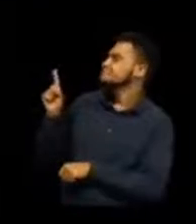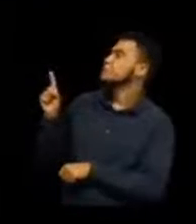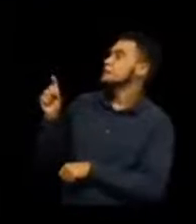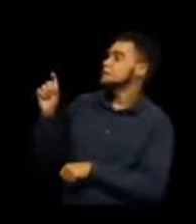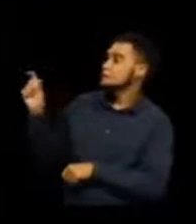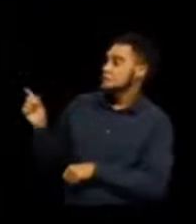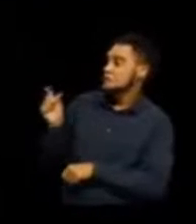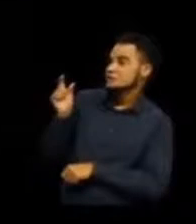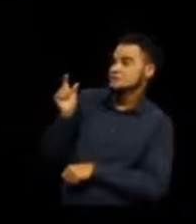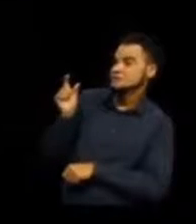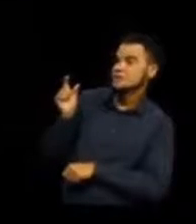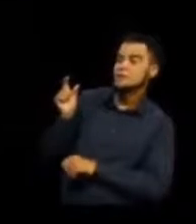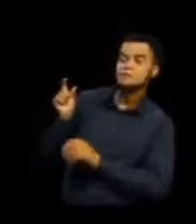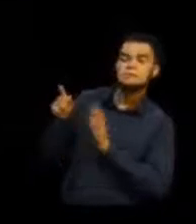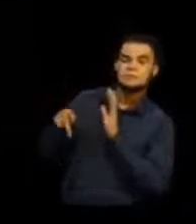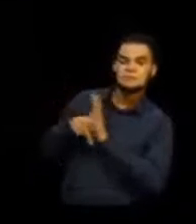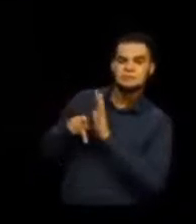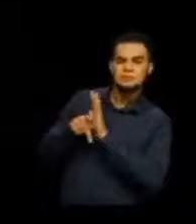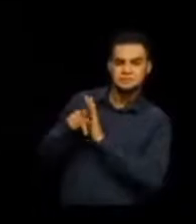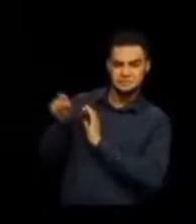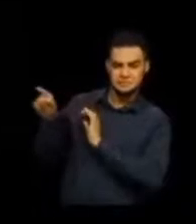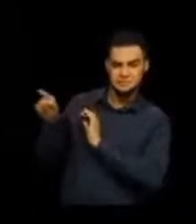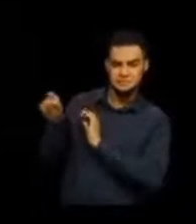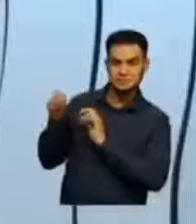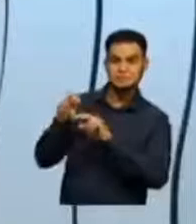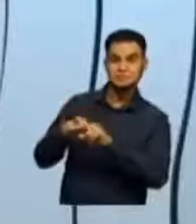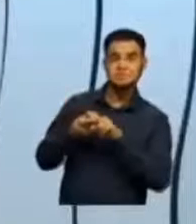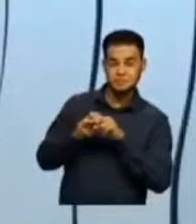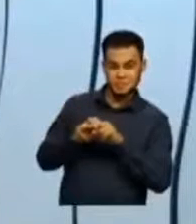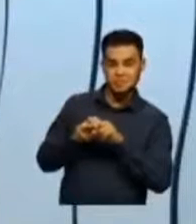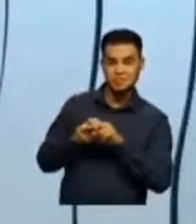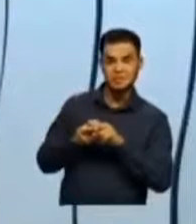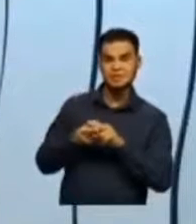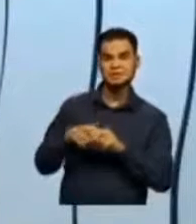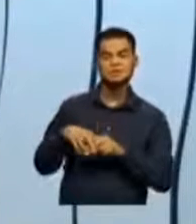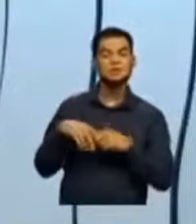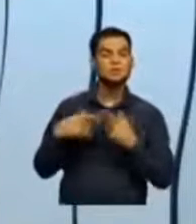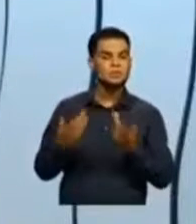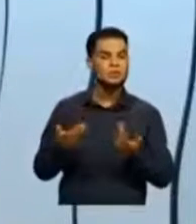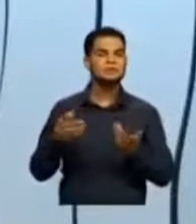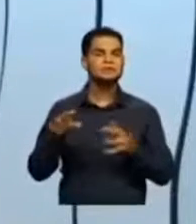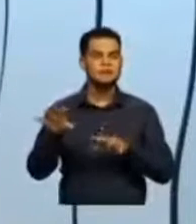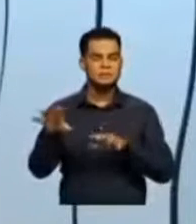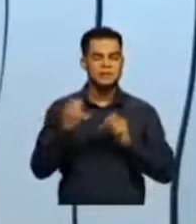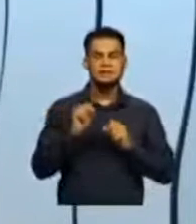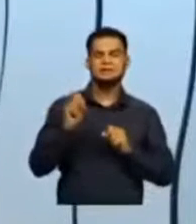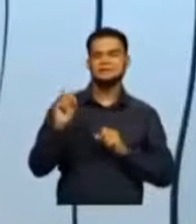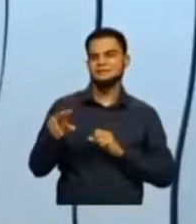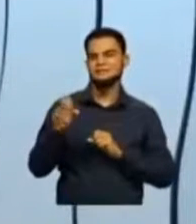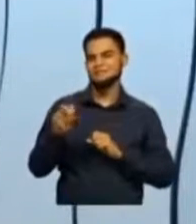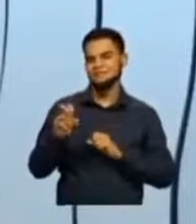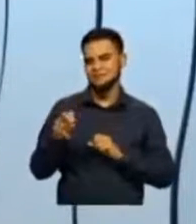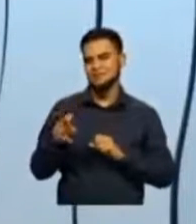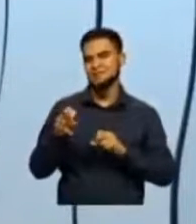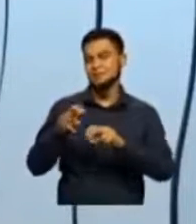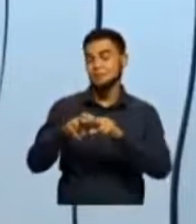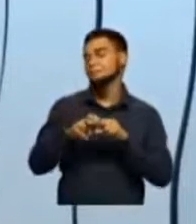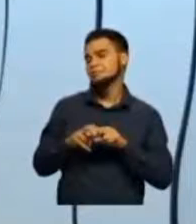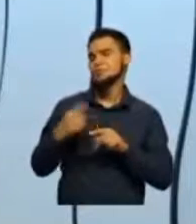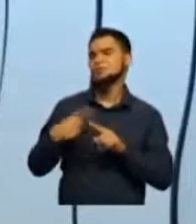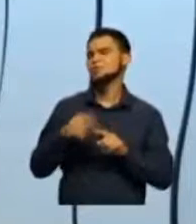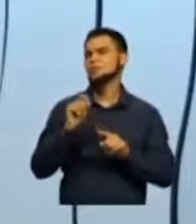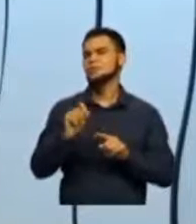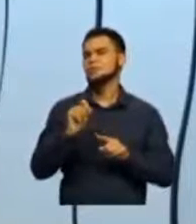que há a especificidade da infecção viral. Então, o vírus ele vai sempre ligar a